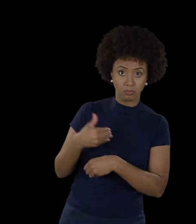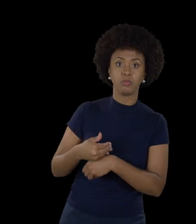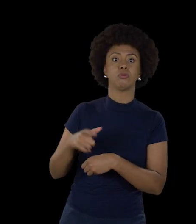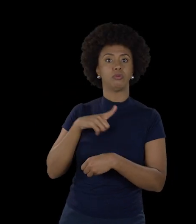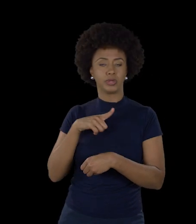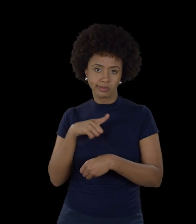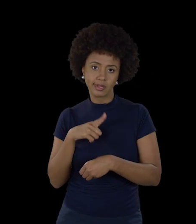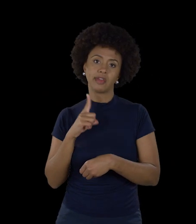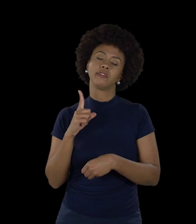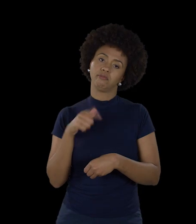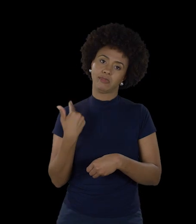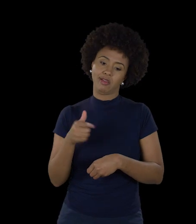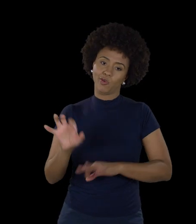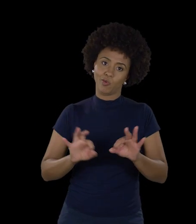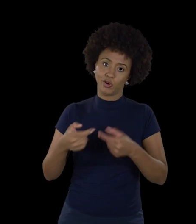nossa iniciativa cultural.